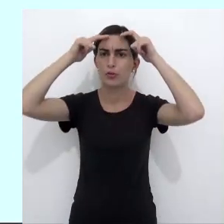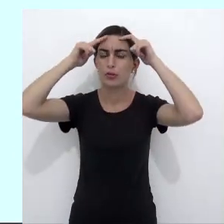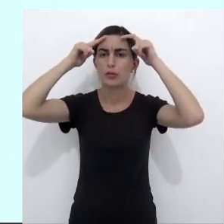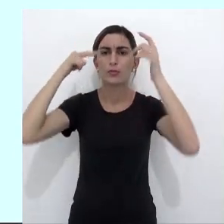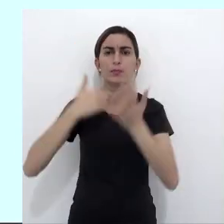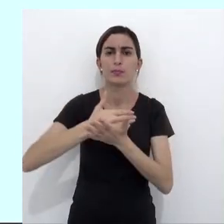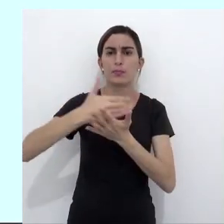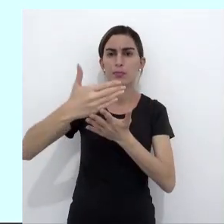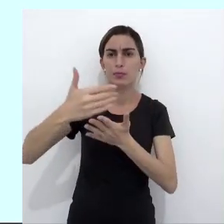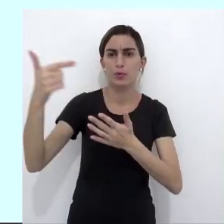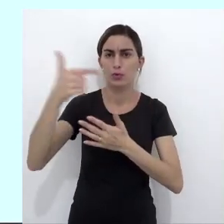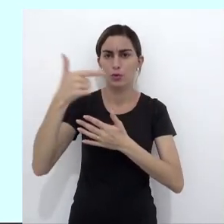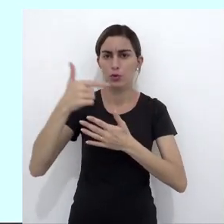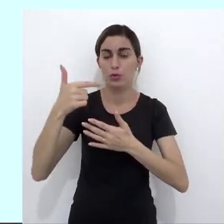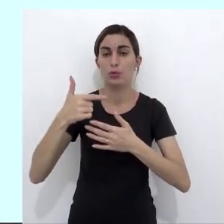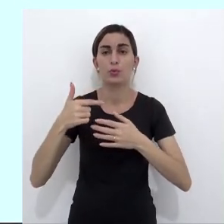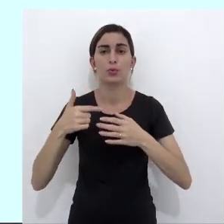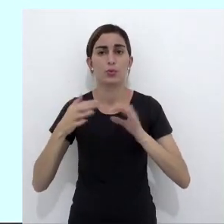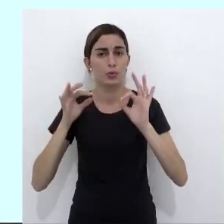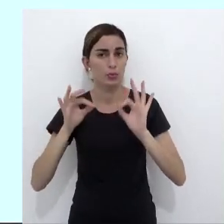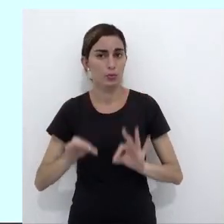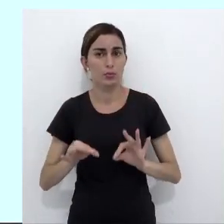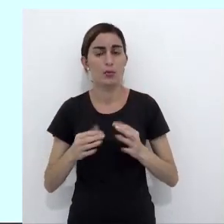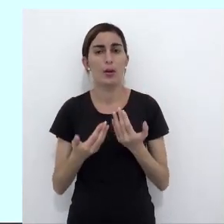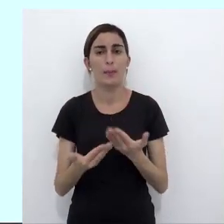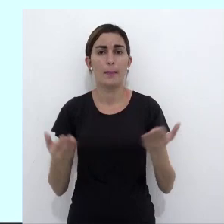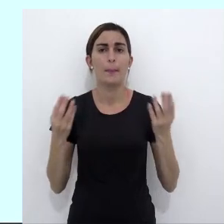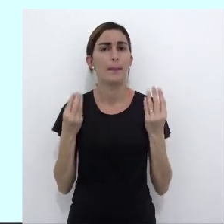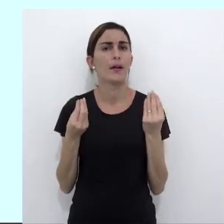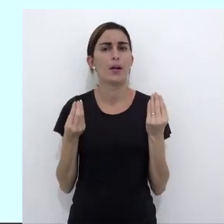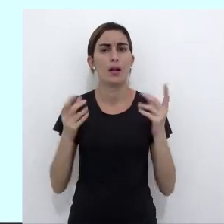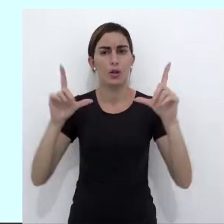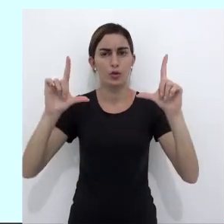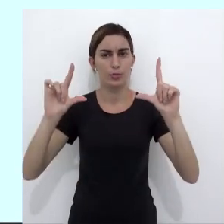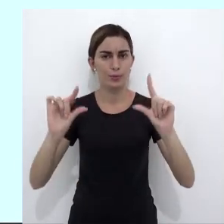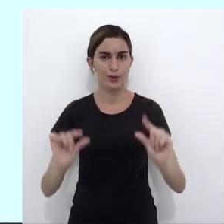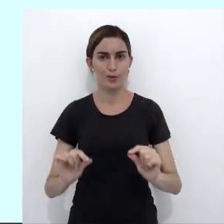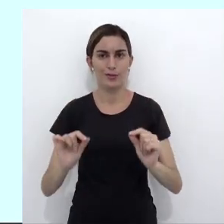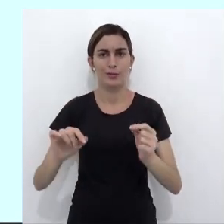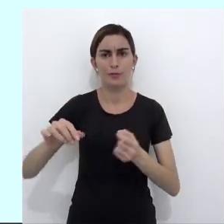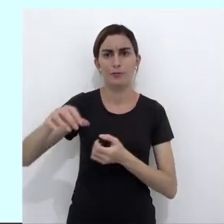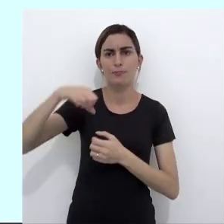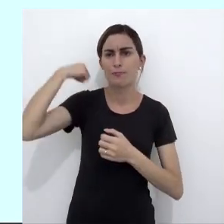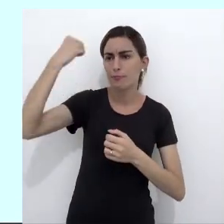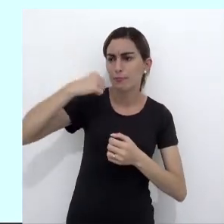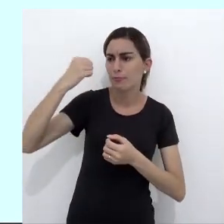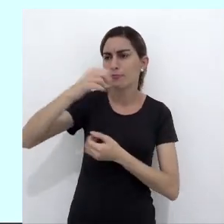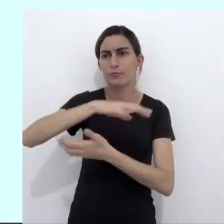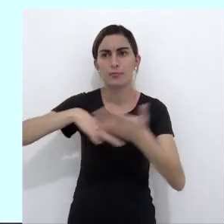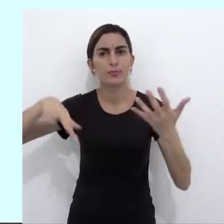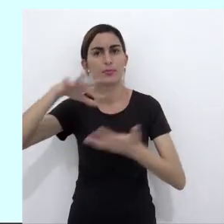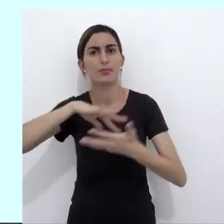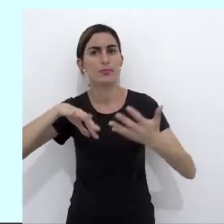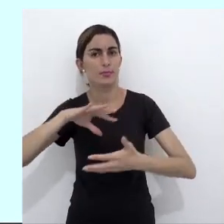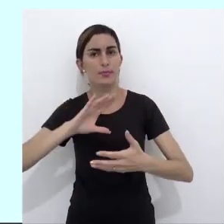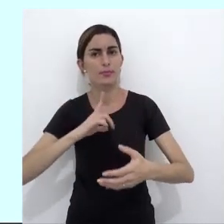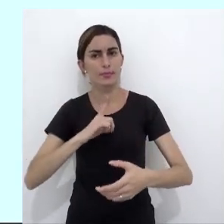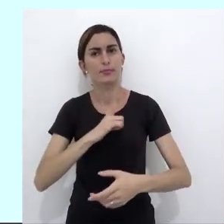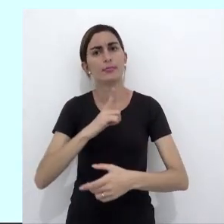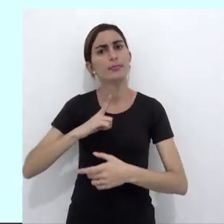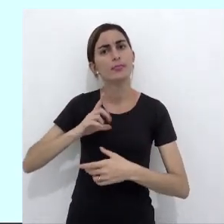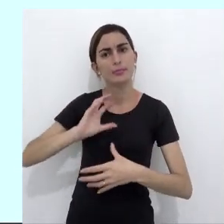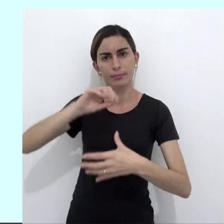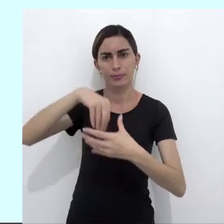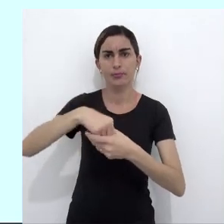o início do segundo reinado veio justamente para diminuir esses conflitos